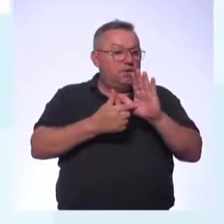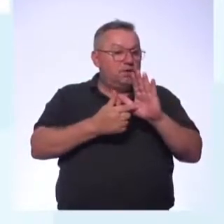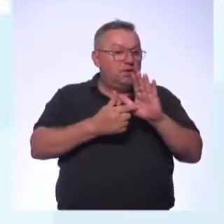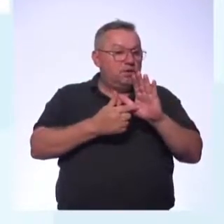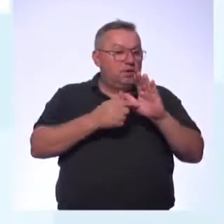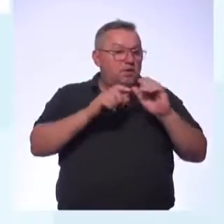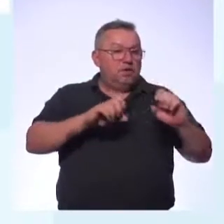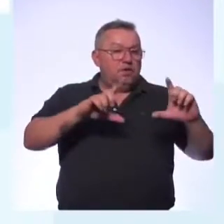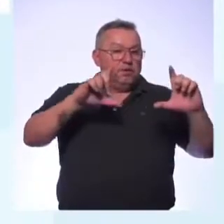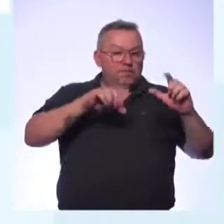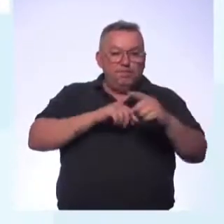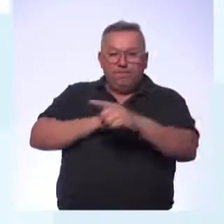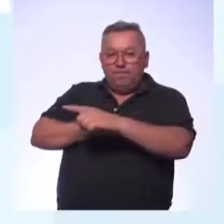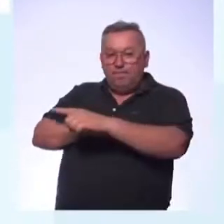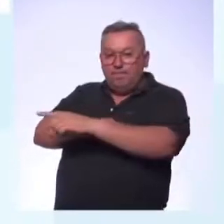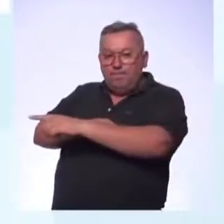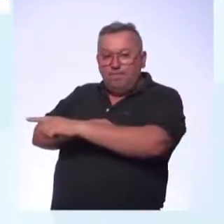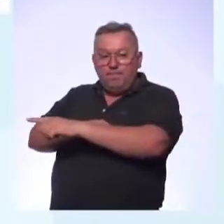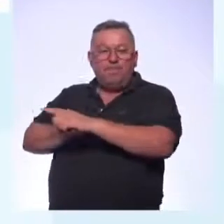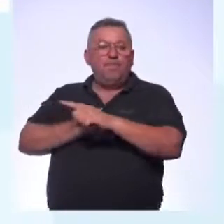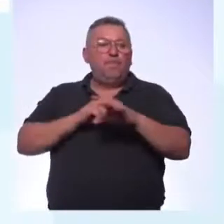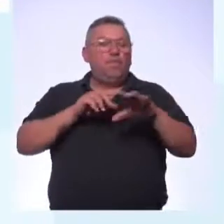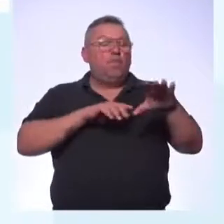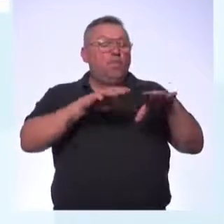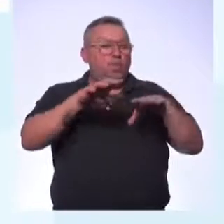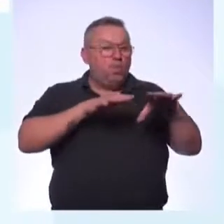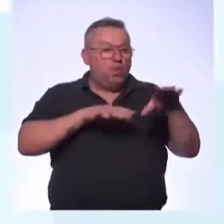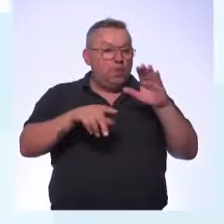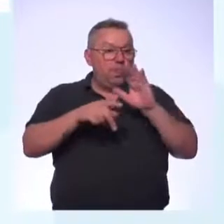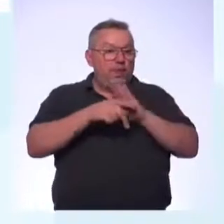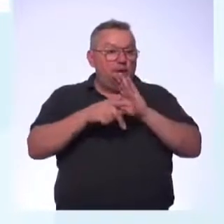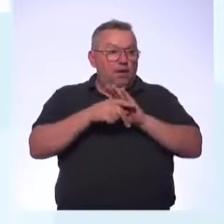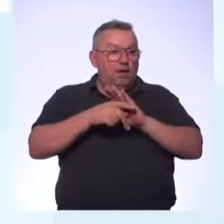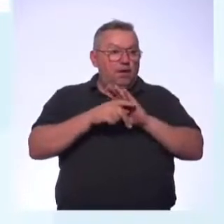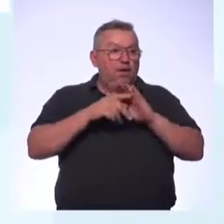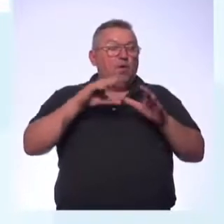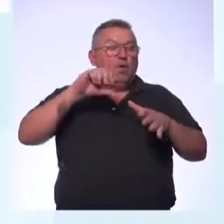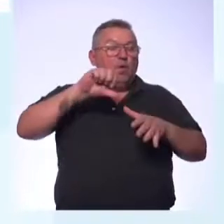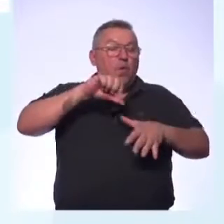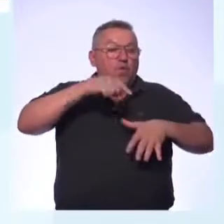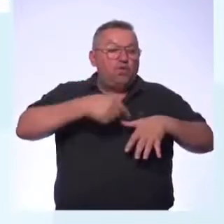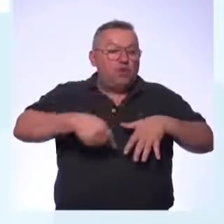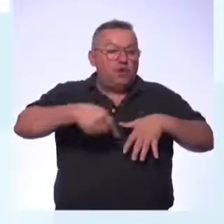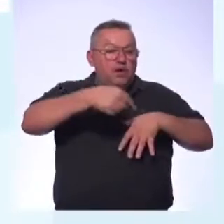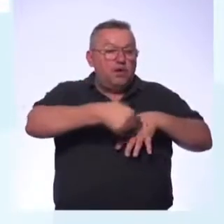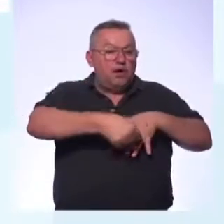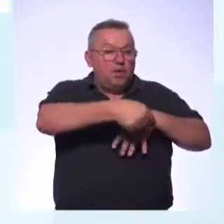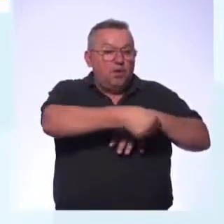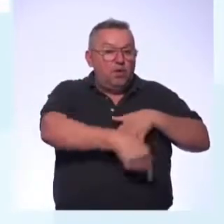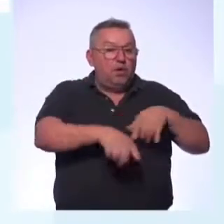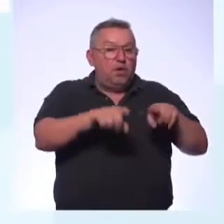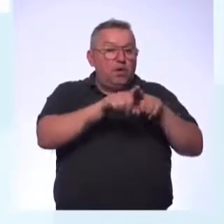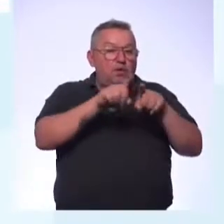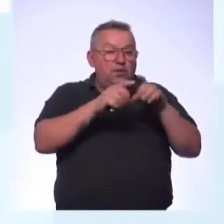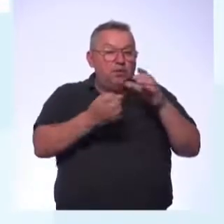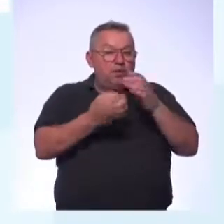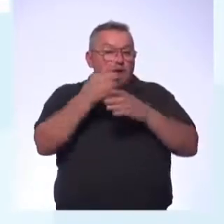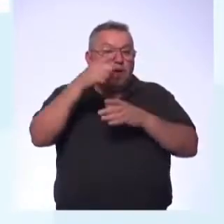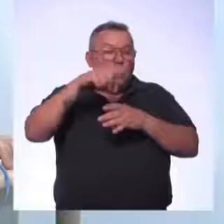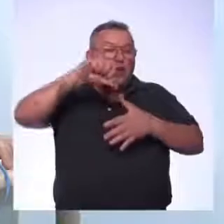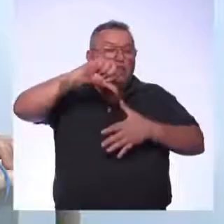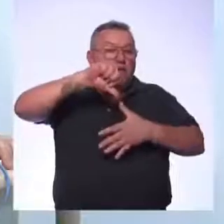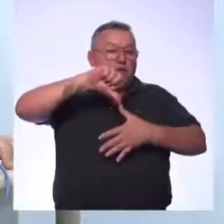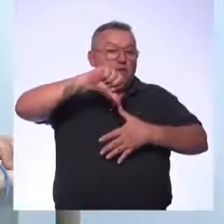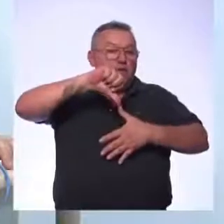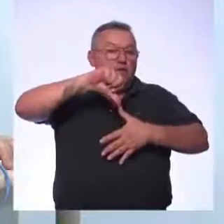na imagem abaixo é a movimentação das placas tectônicas continentais formando a Cordilheira dos Andes aqui na América do